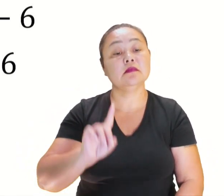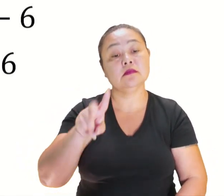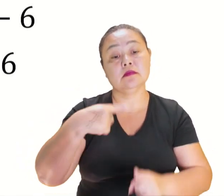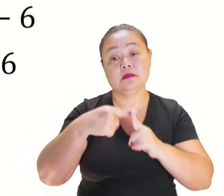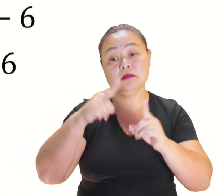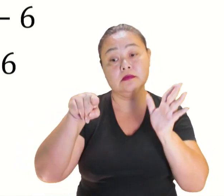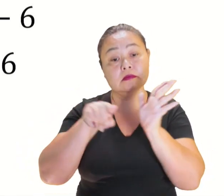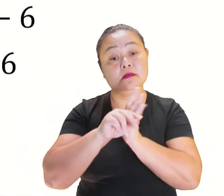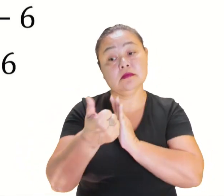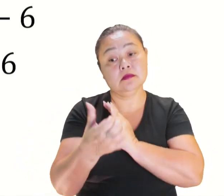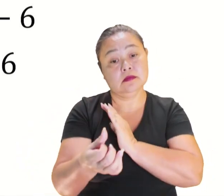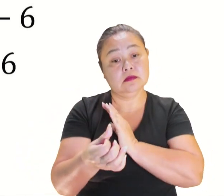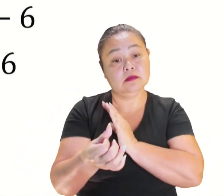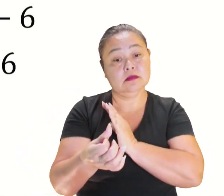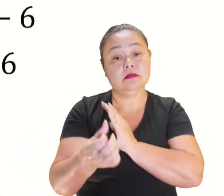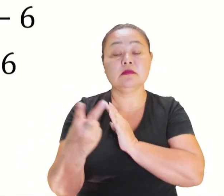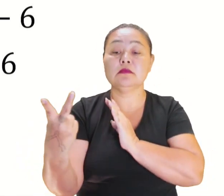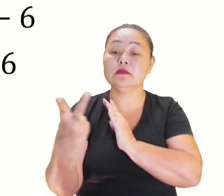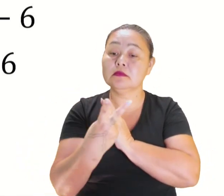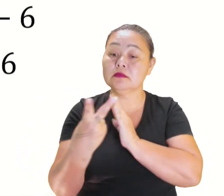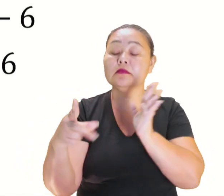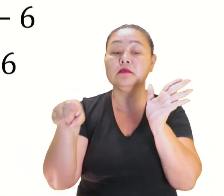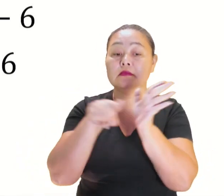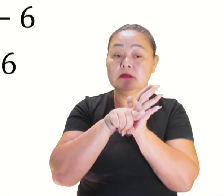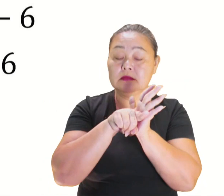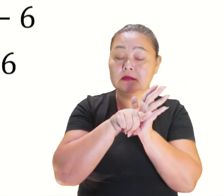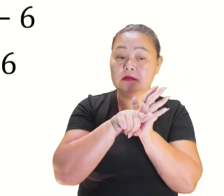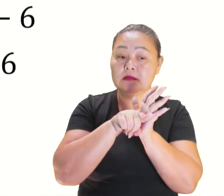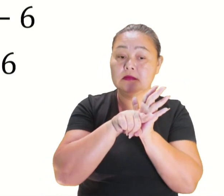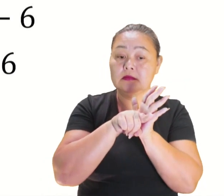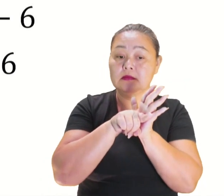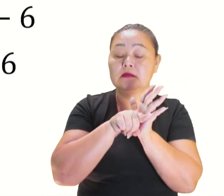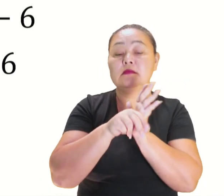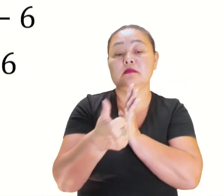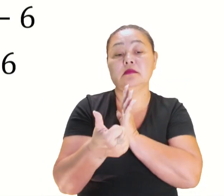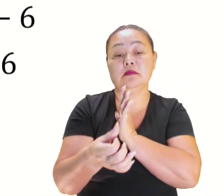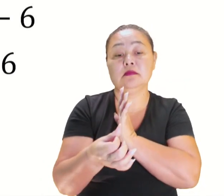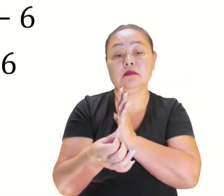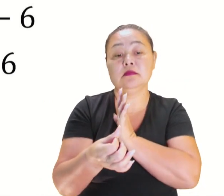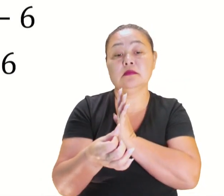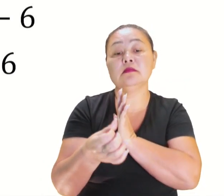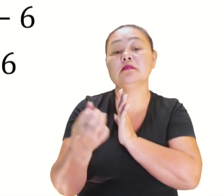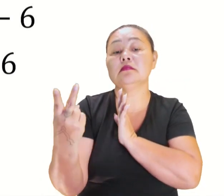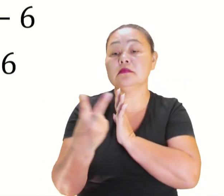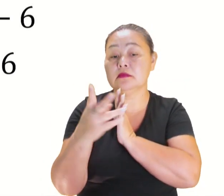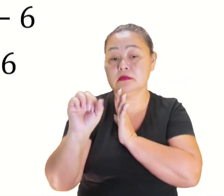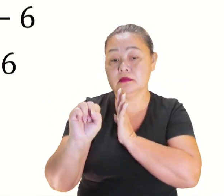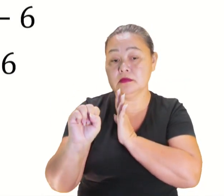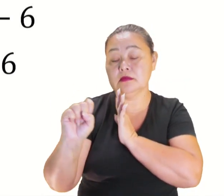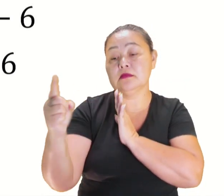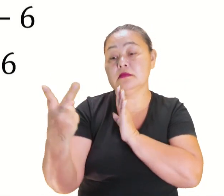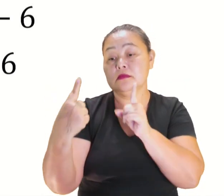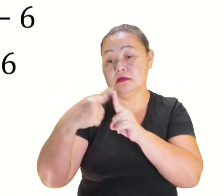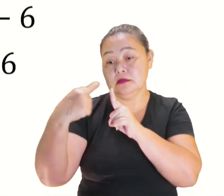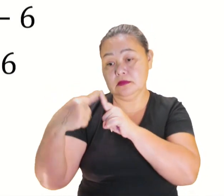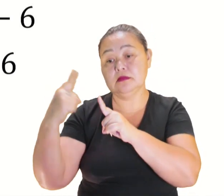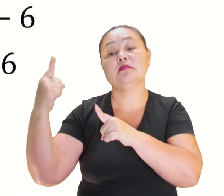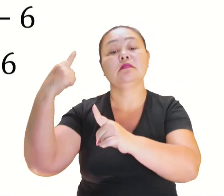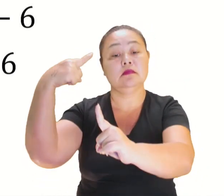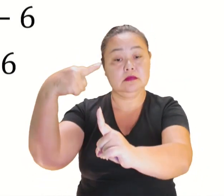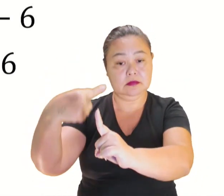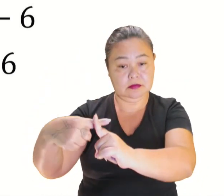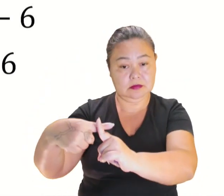8? 16. Menos com mais? Menos. Menos 16. 2 vezes 4? 8. Mais com mais?